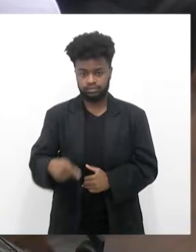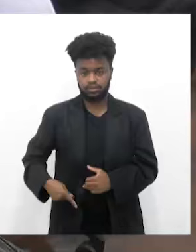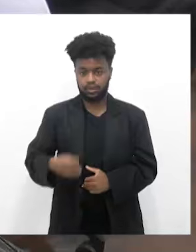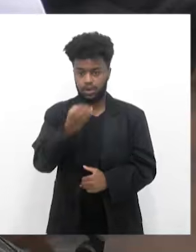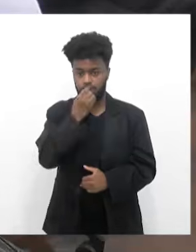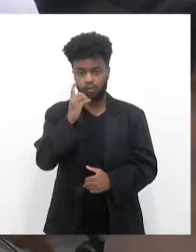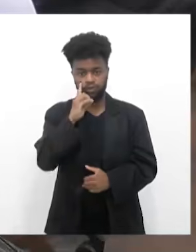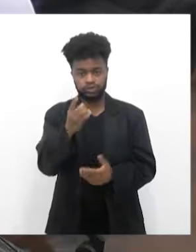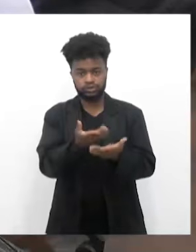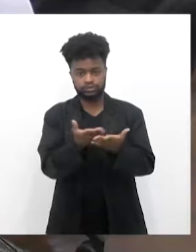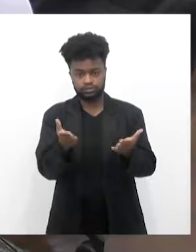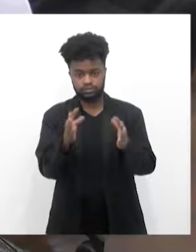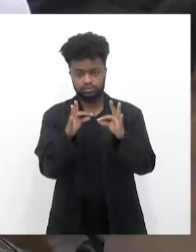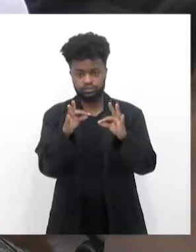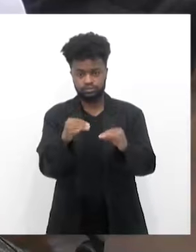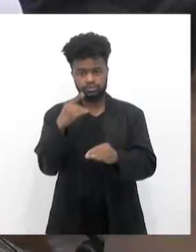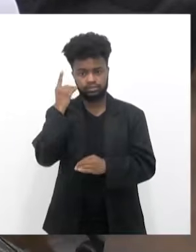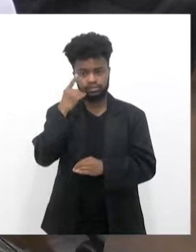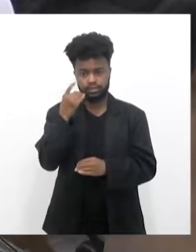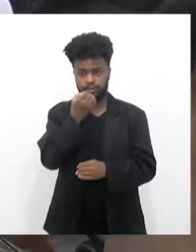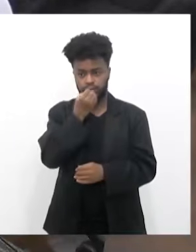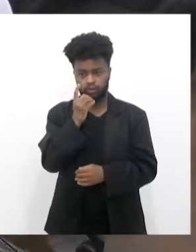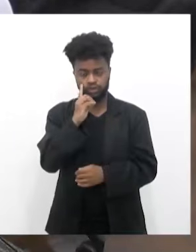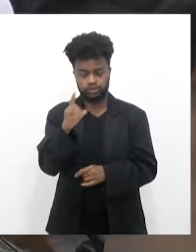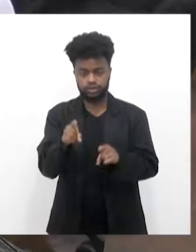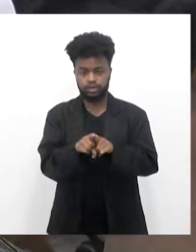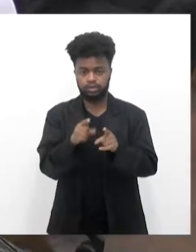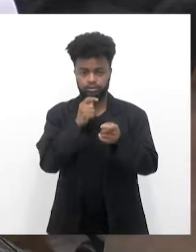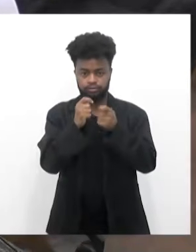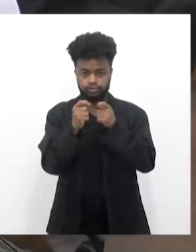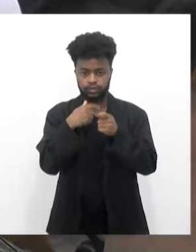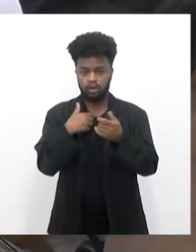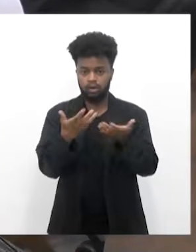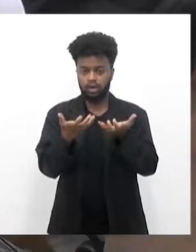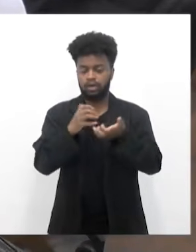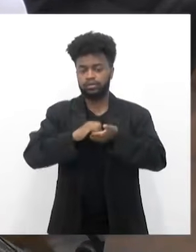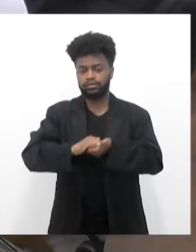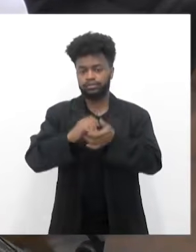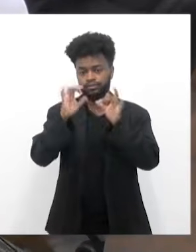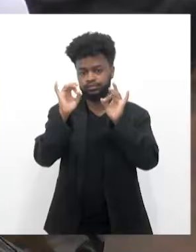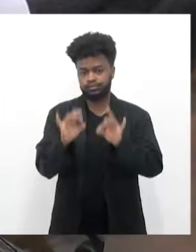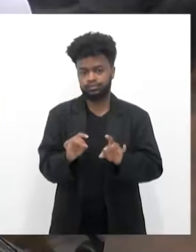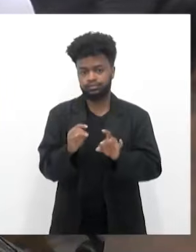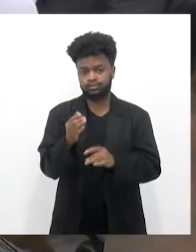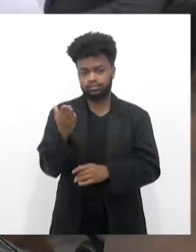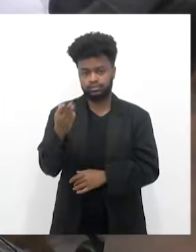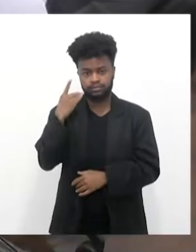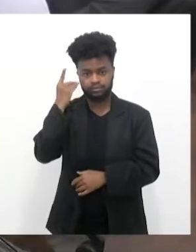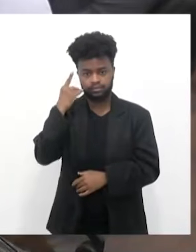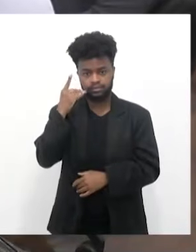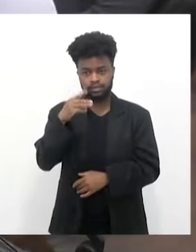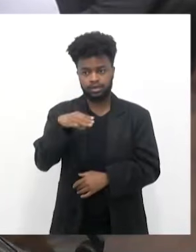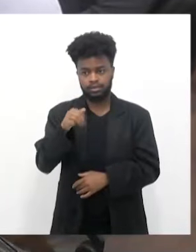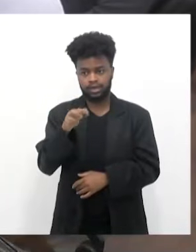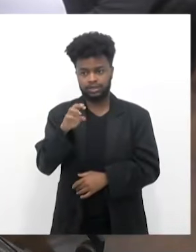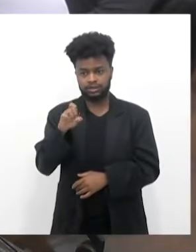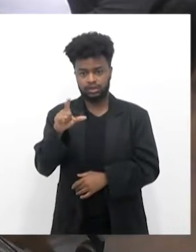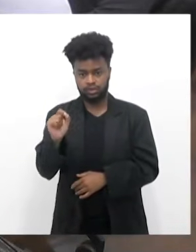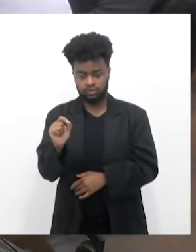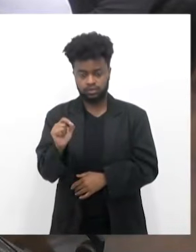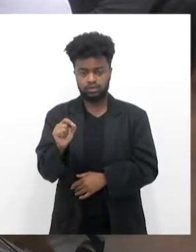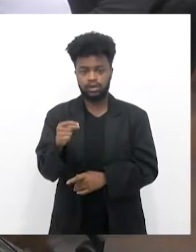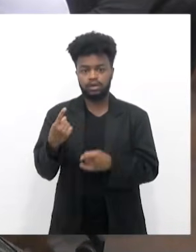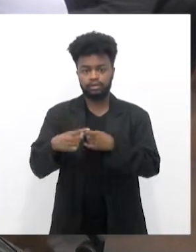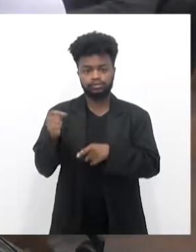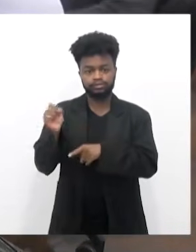dia a todos os nossos nobres deputados, imprensa. Queria saudar de maneira especial ao nosso querido deputado Marcelo Dino